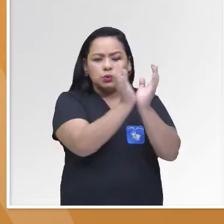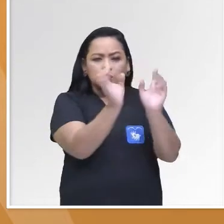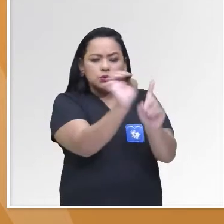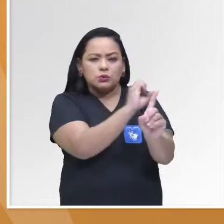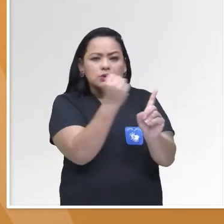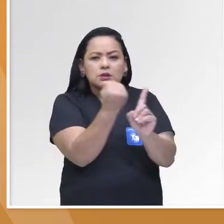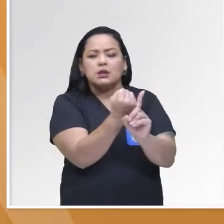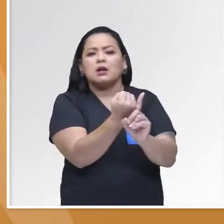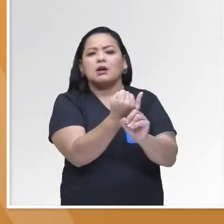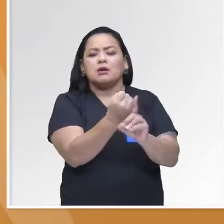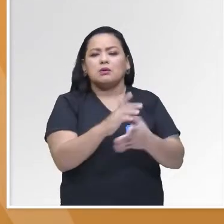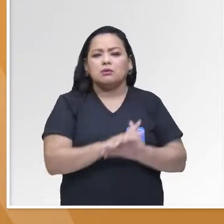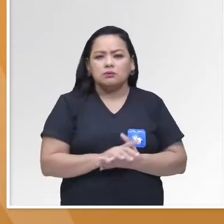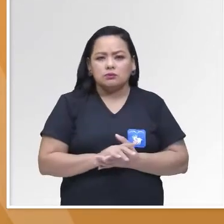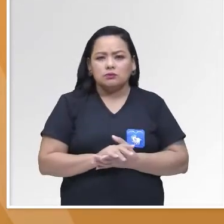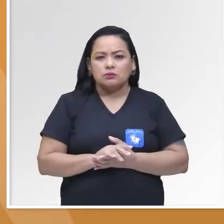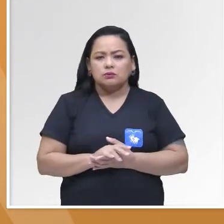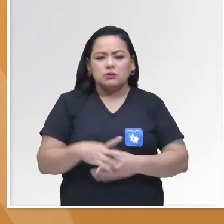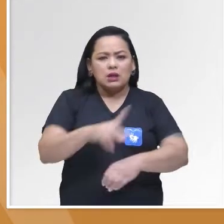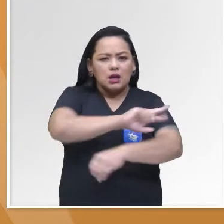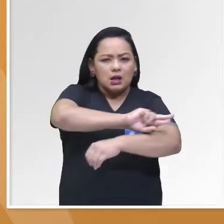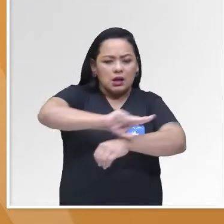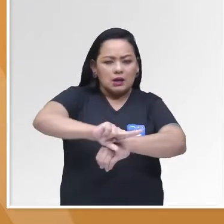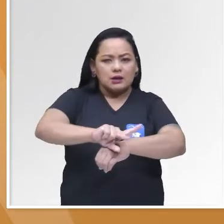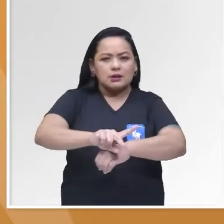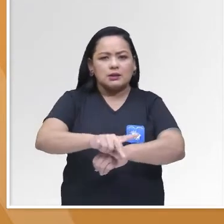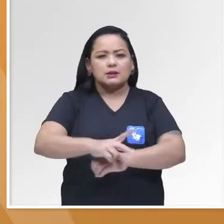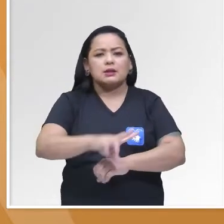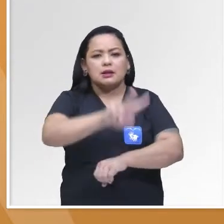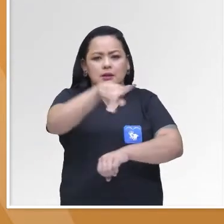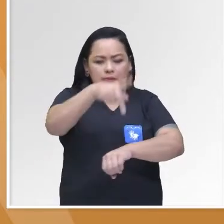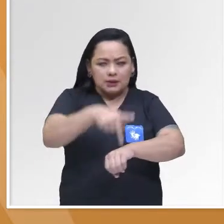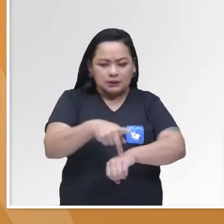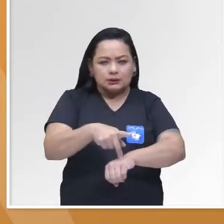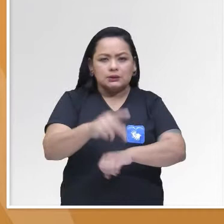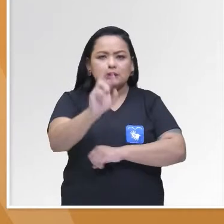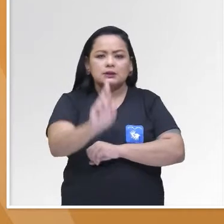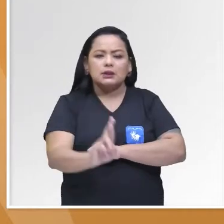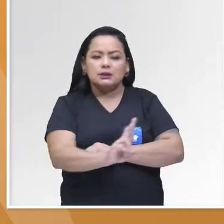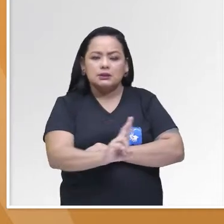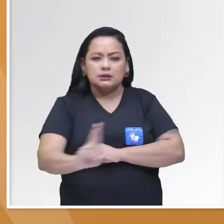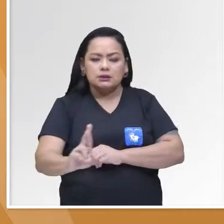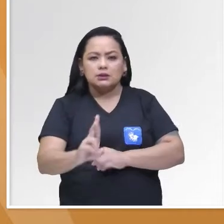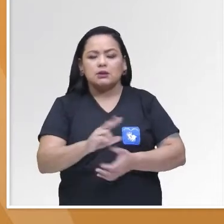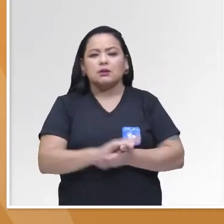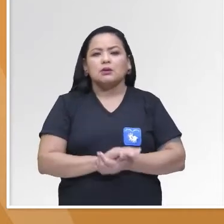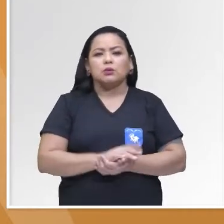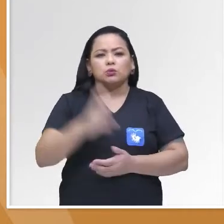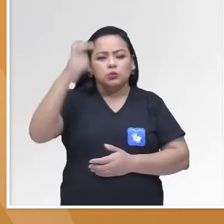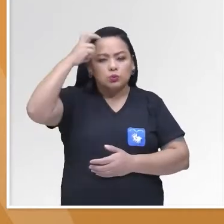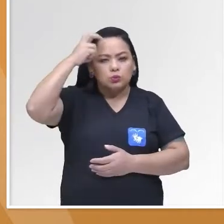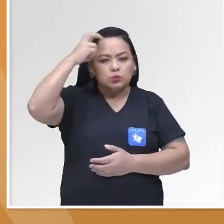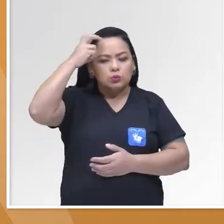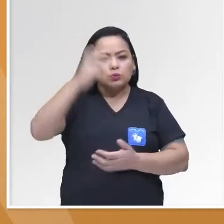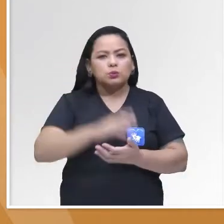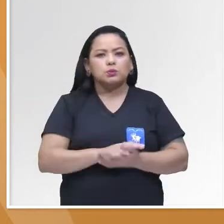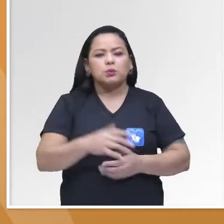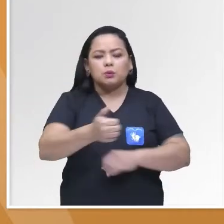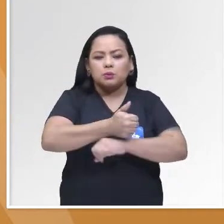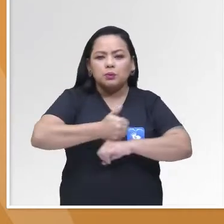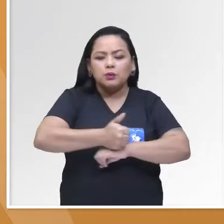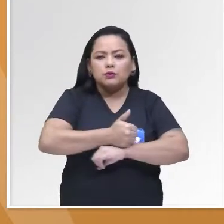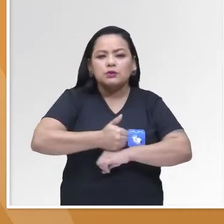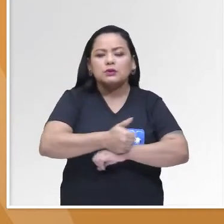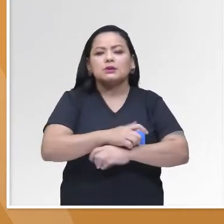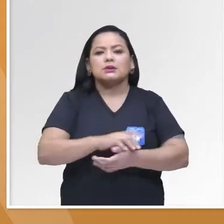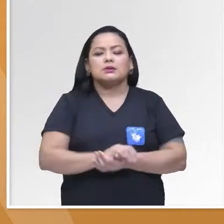social, raça, nacionalidade, religião, cultura,